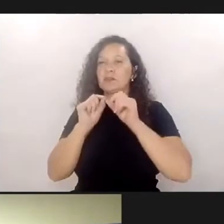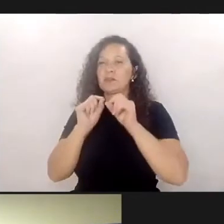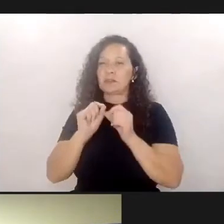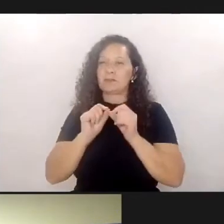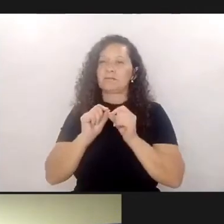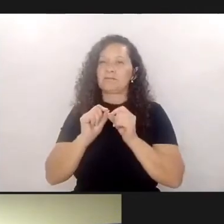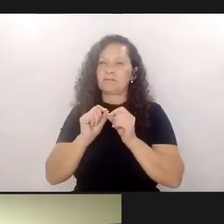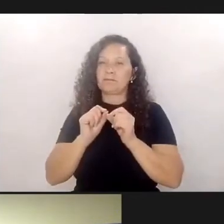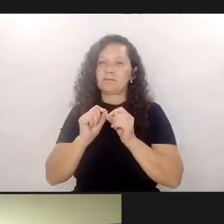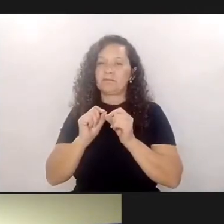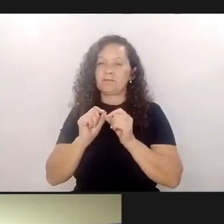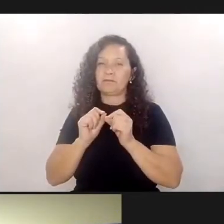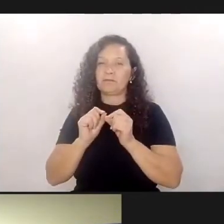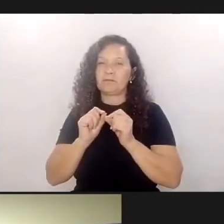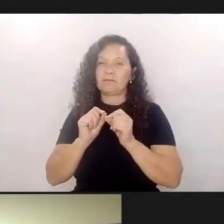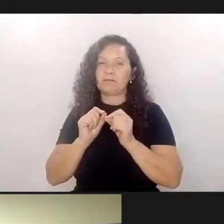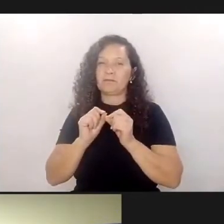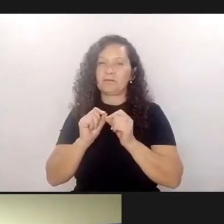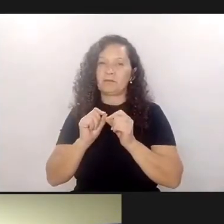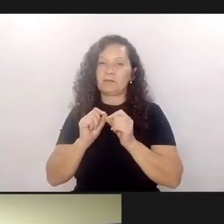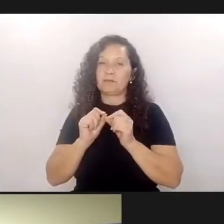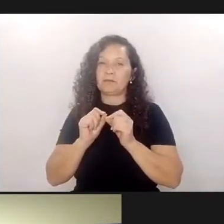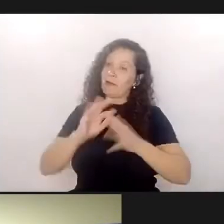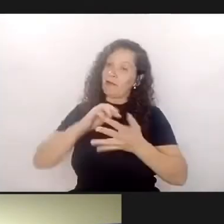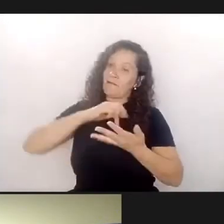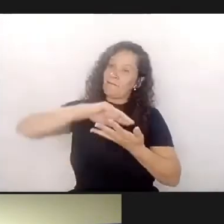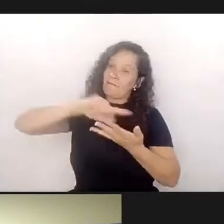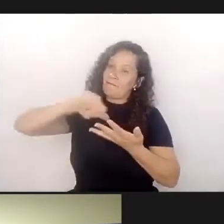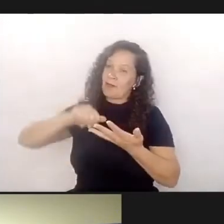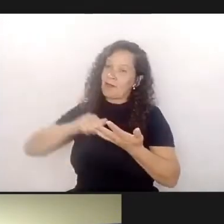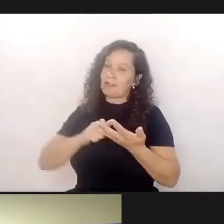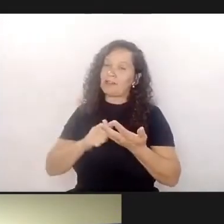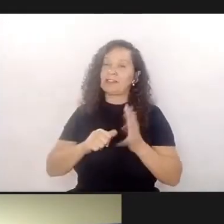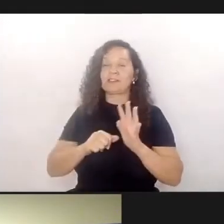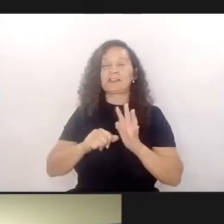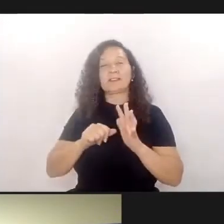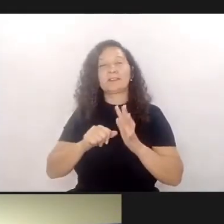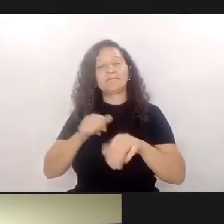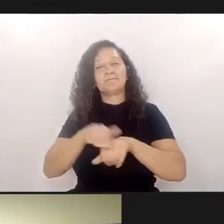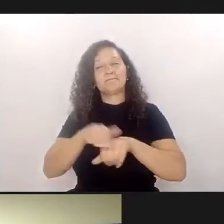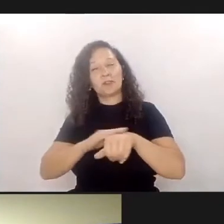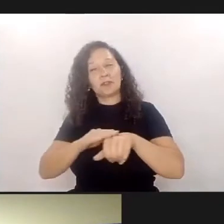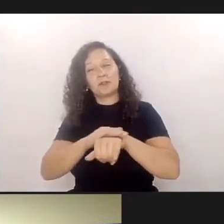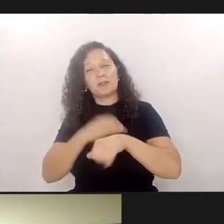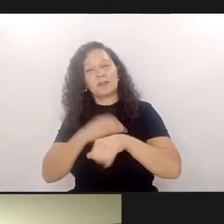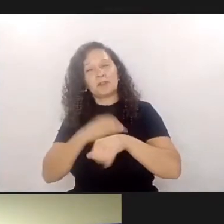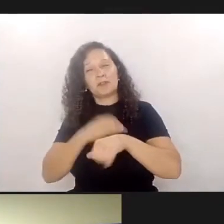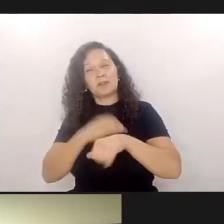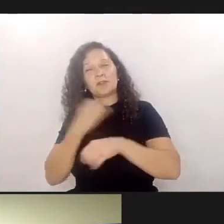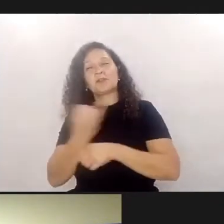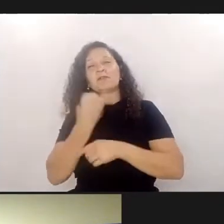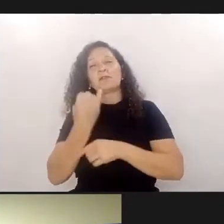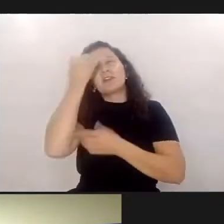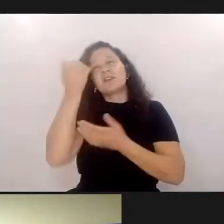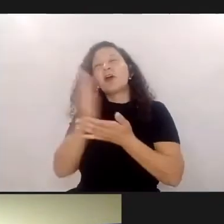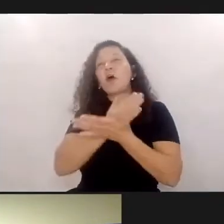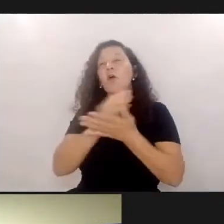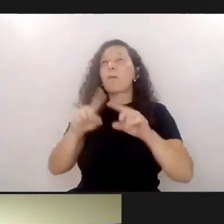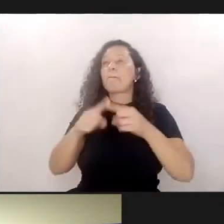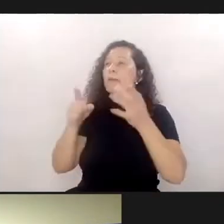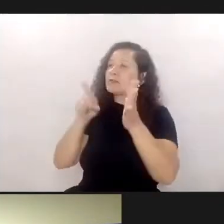Bom, tem várias questões para conversar sobre isso. Eu devo ter esquecido alguns dos pontos que você mencionou, mas obrigado pela pergunta. Eu acho que é uma ótima